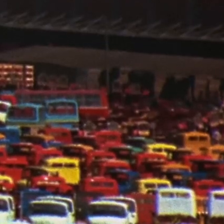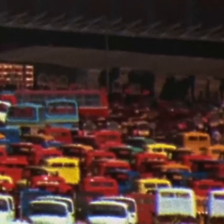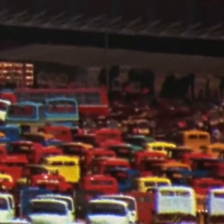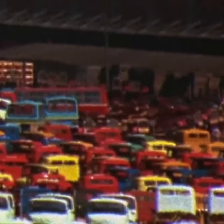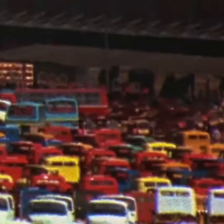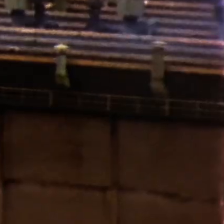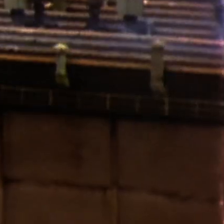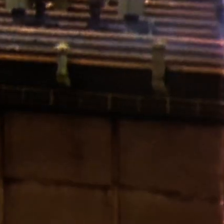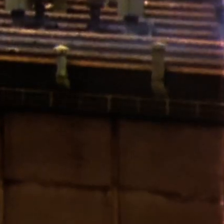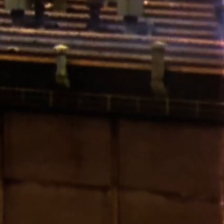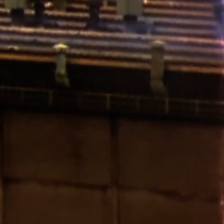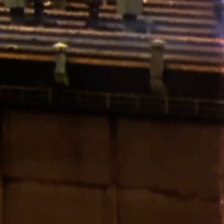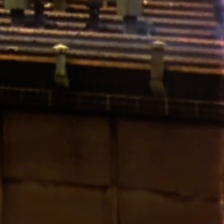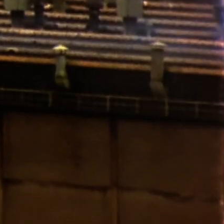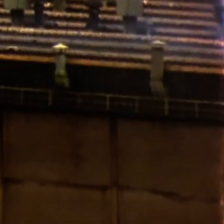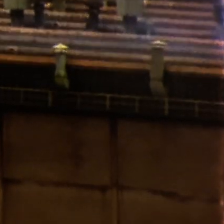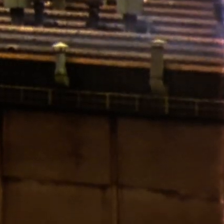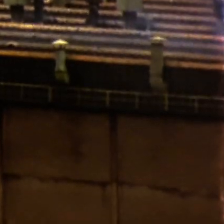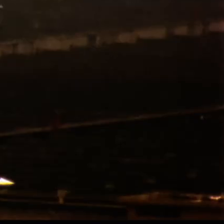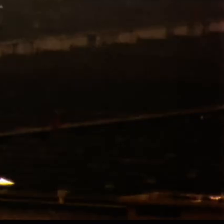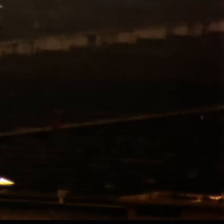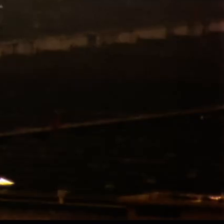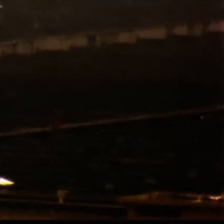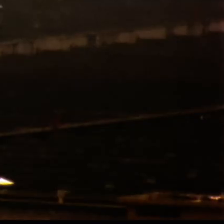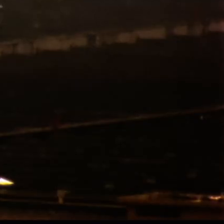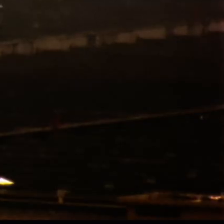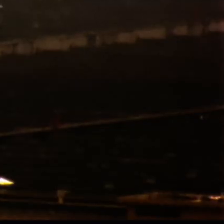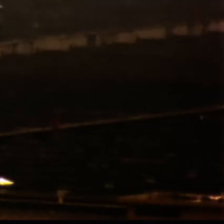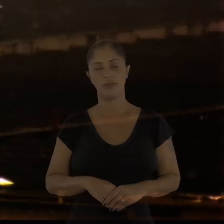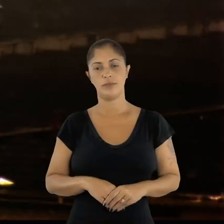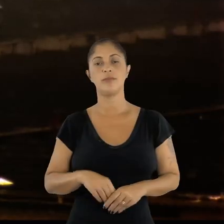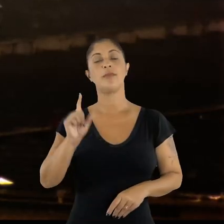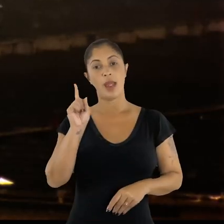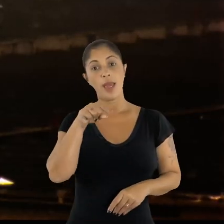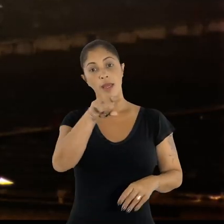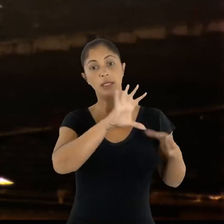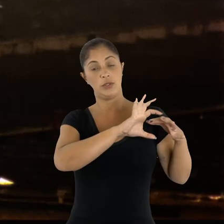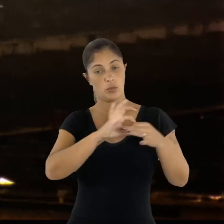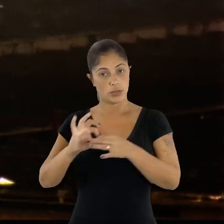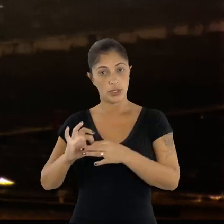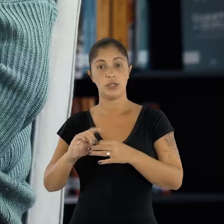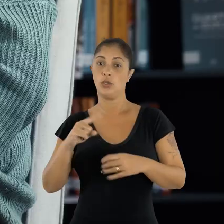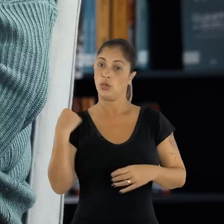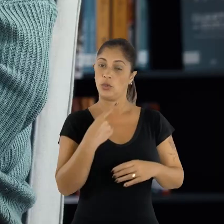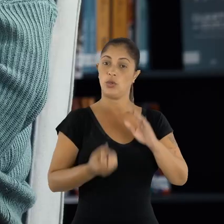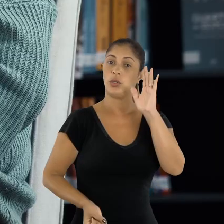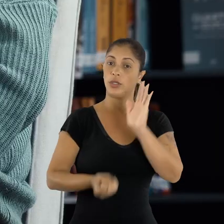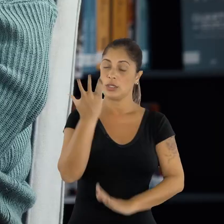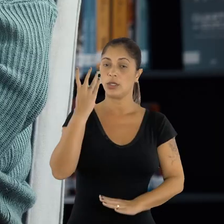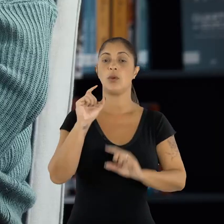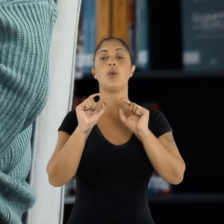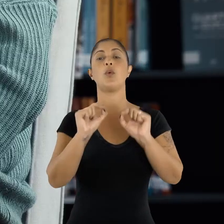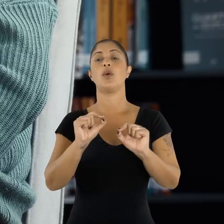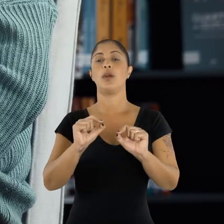Uma fábrica chamada Scania. No pátio, vários caminhões. Sai fumaça de outra chaminé. E foi nesse contexto em que a